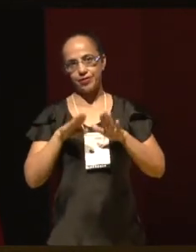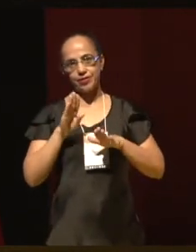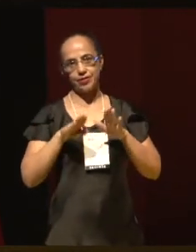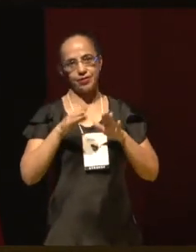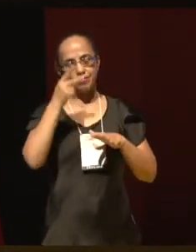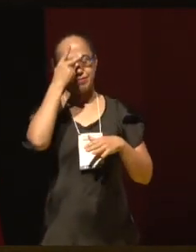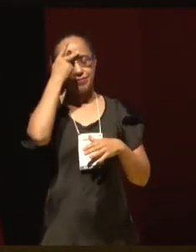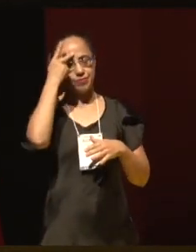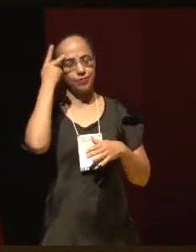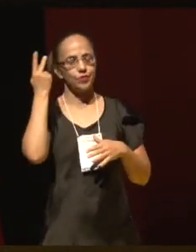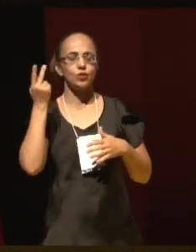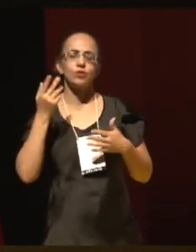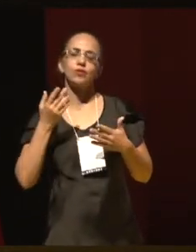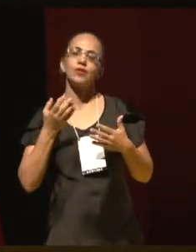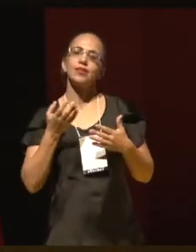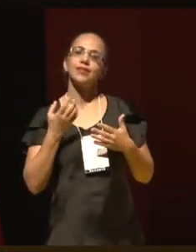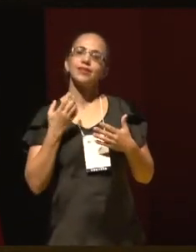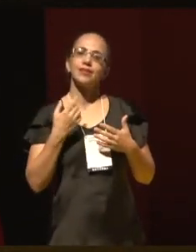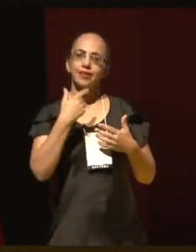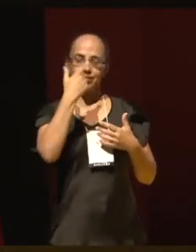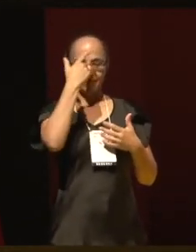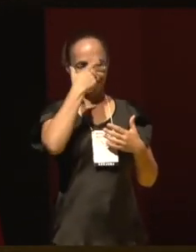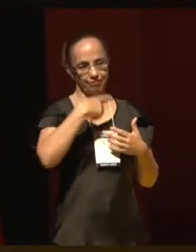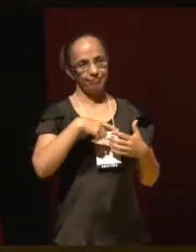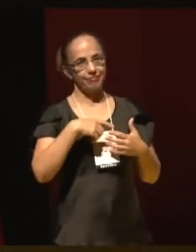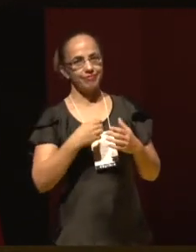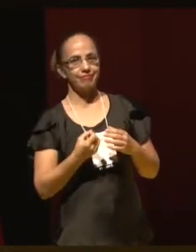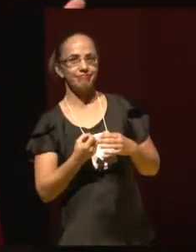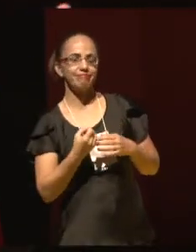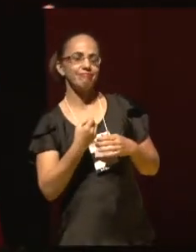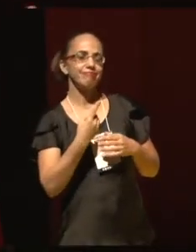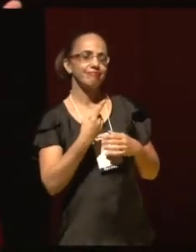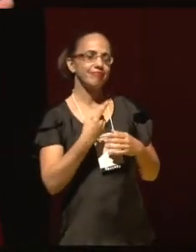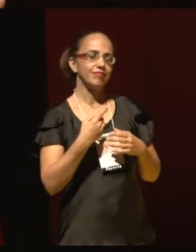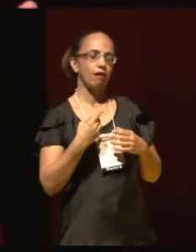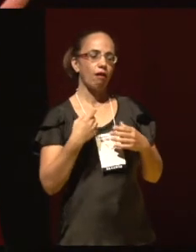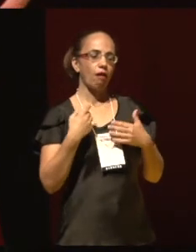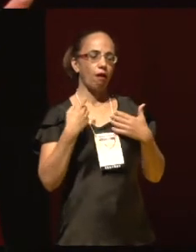fugaz. Aparece, está um tempo e depois